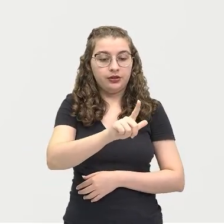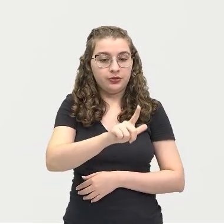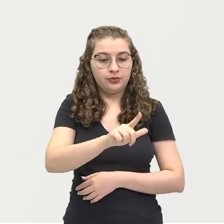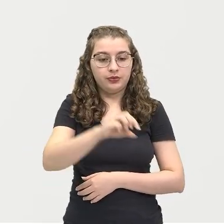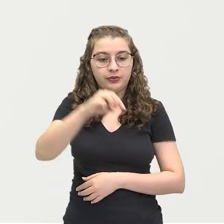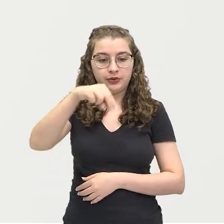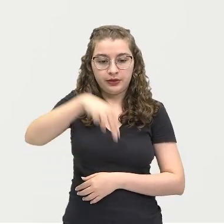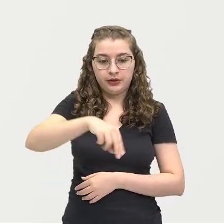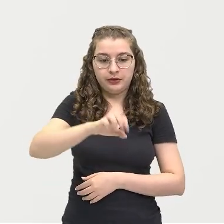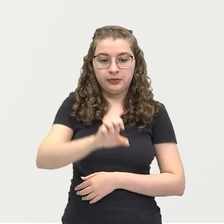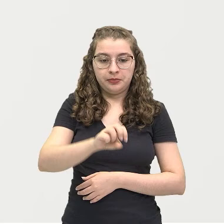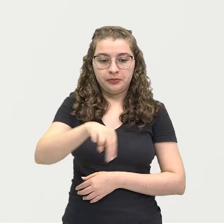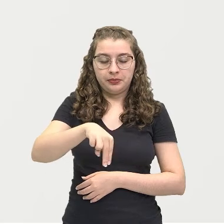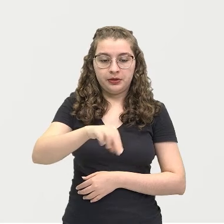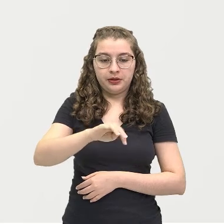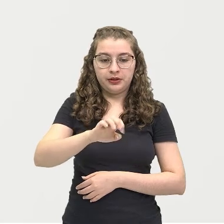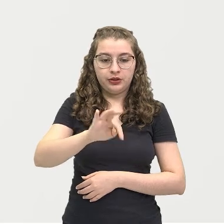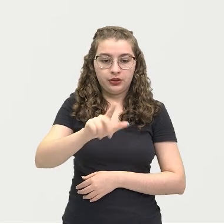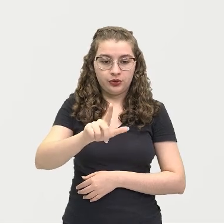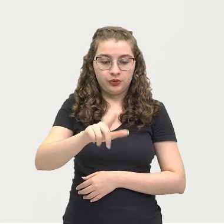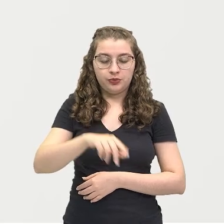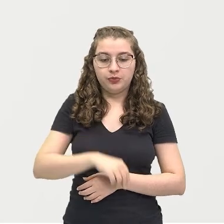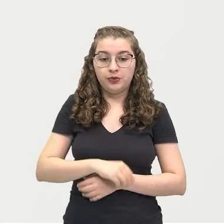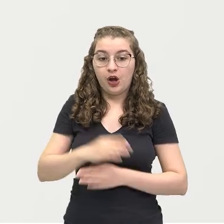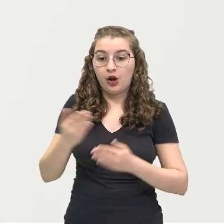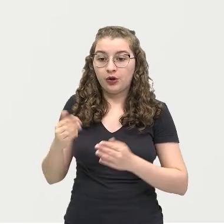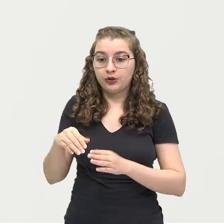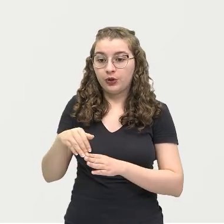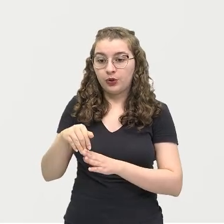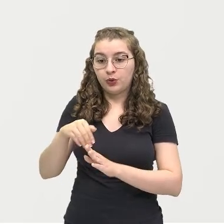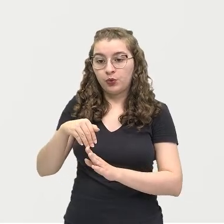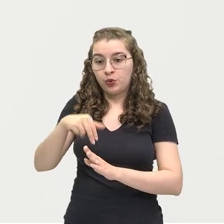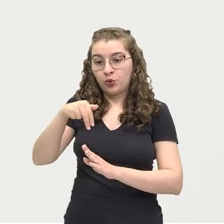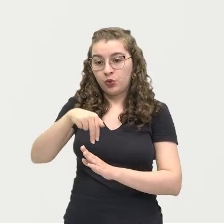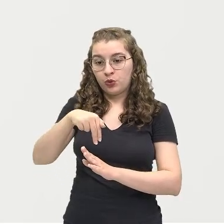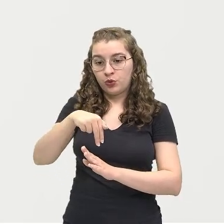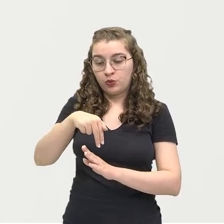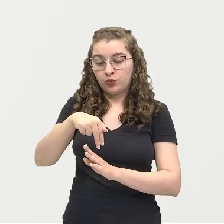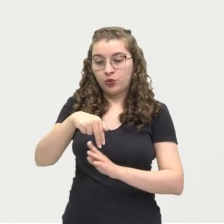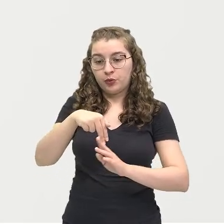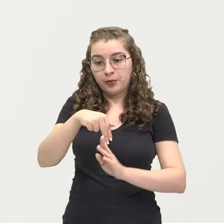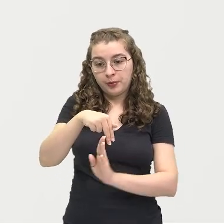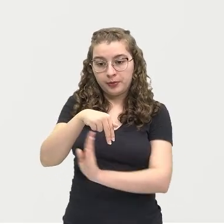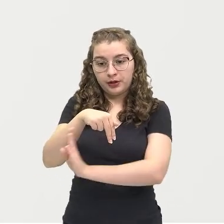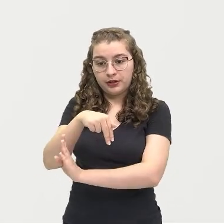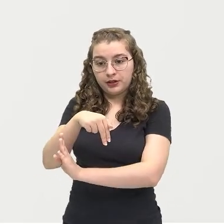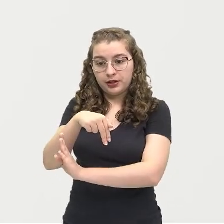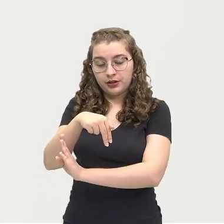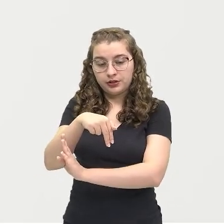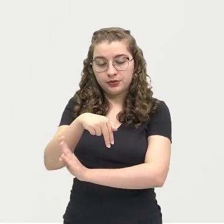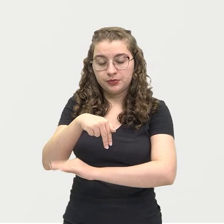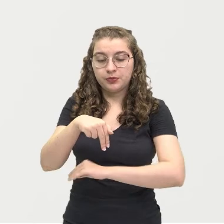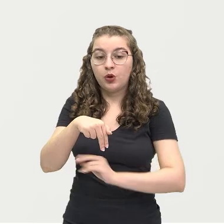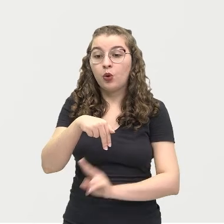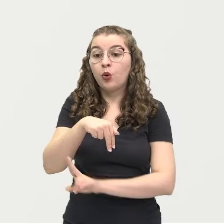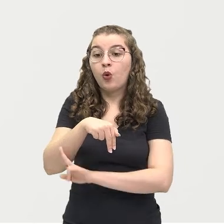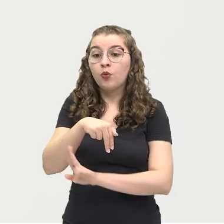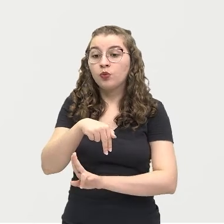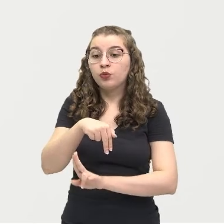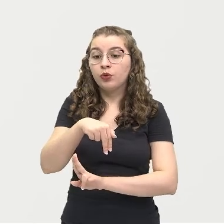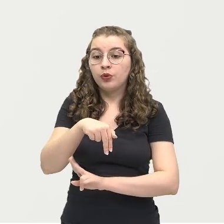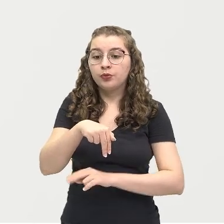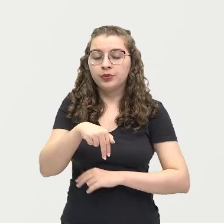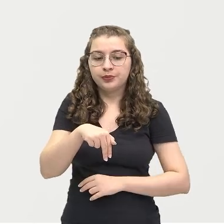gente vai ver o nome da parte principal, que é daqui da carbonila para trás. Então, tem